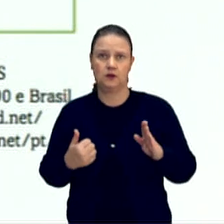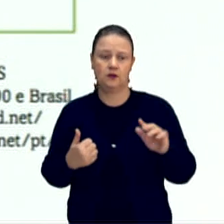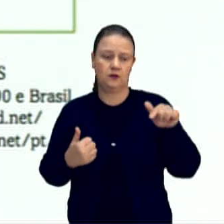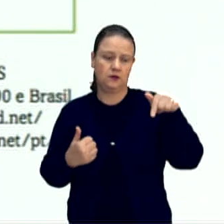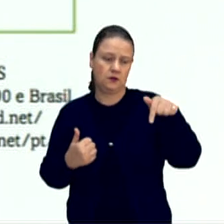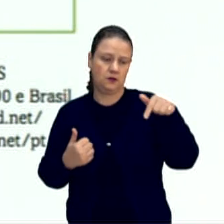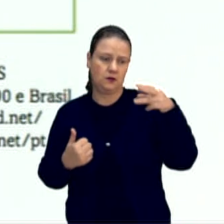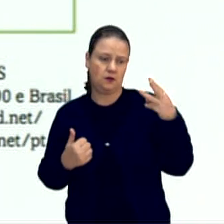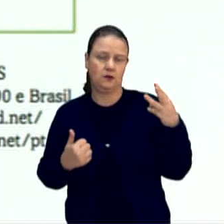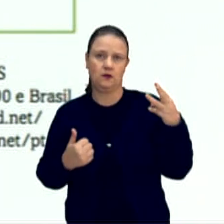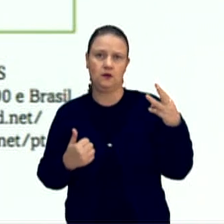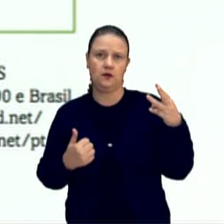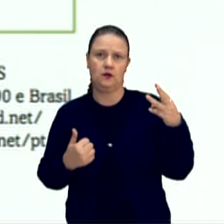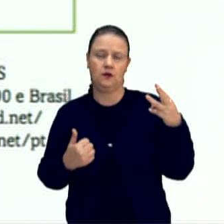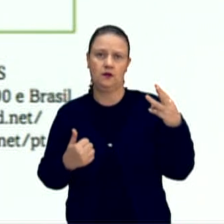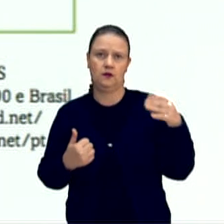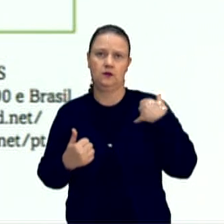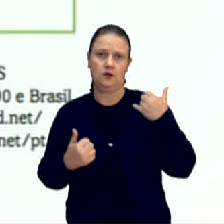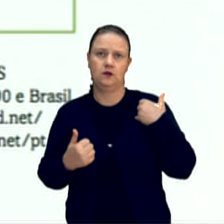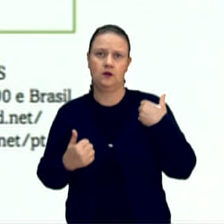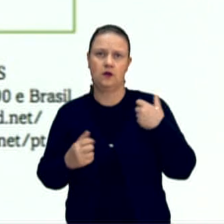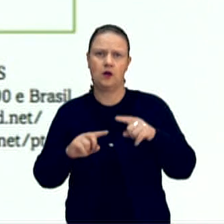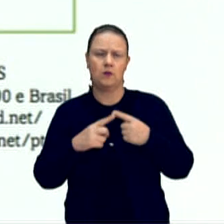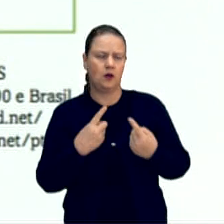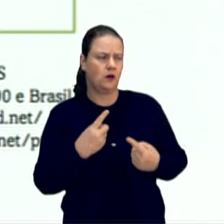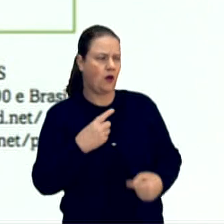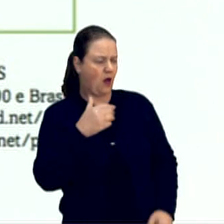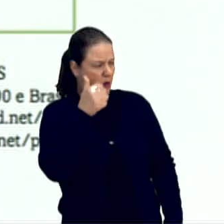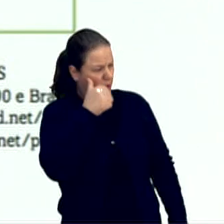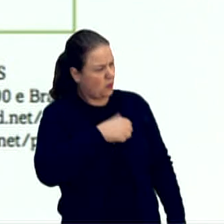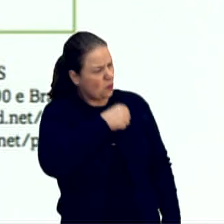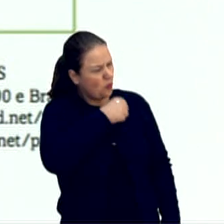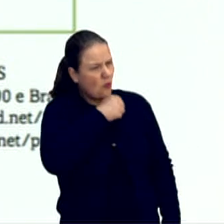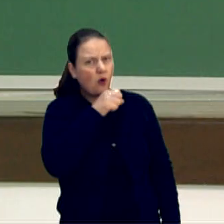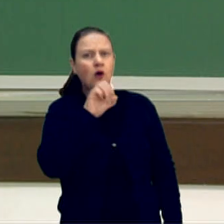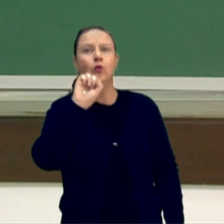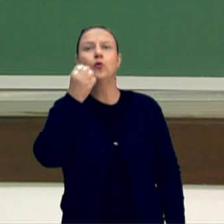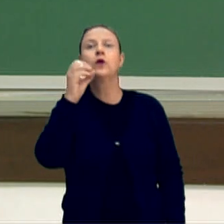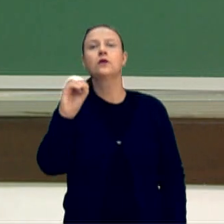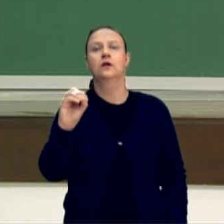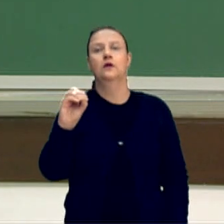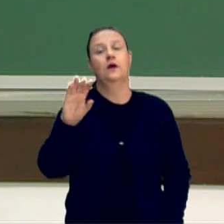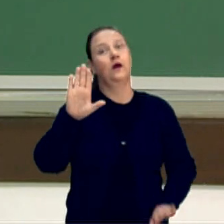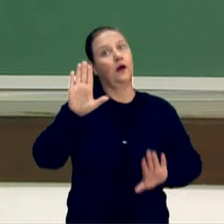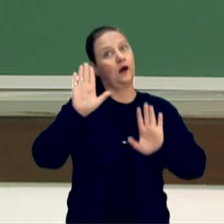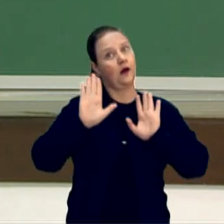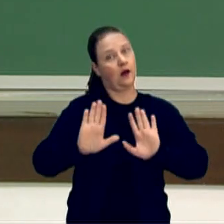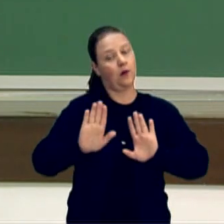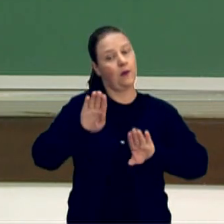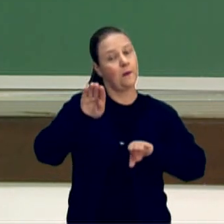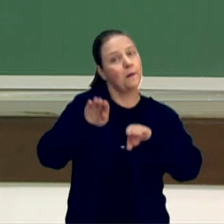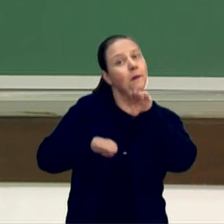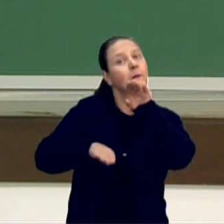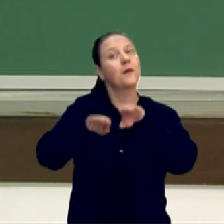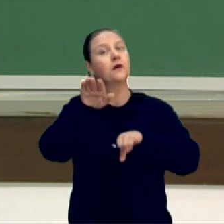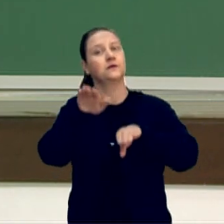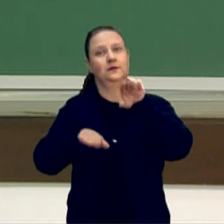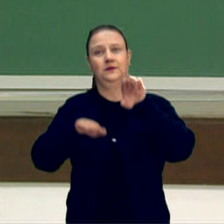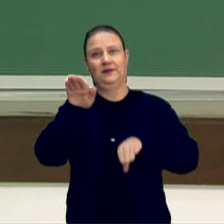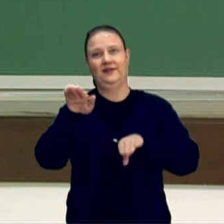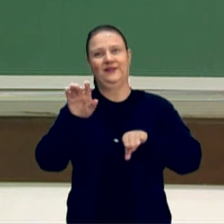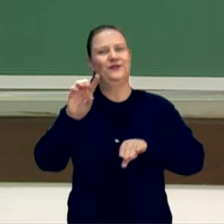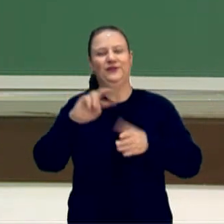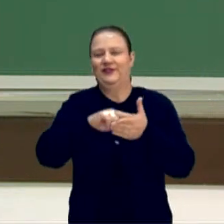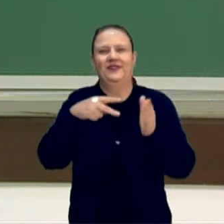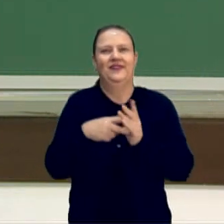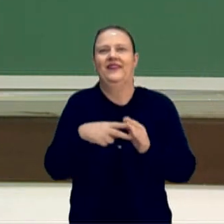a minha avó tem 80, mas o meu vizinho tem 90. Média, meu querido. Não significa que não tenha pessoas até de 100, cento e